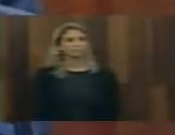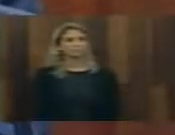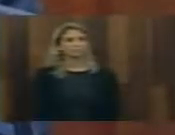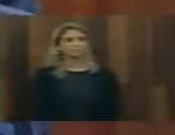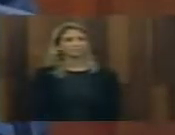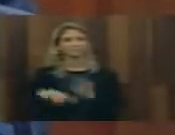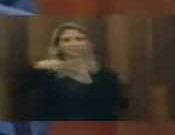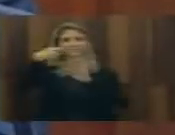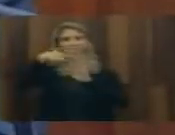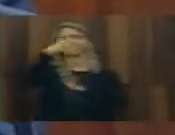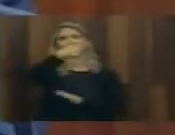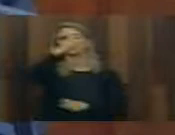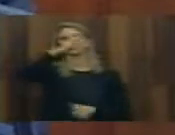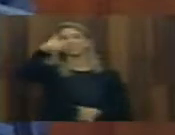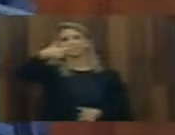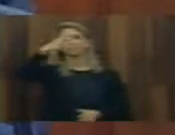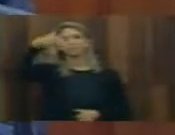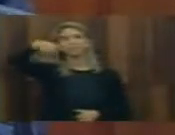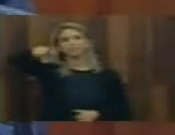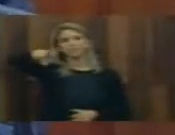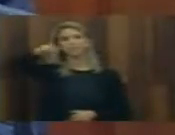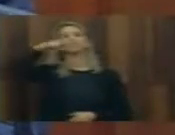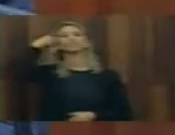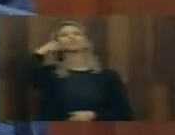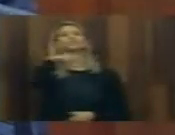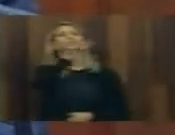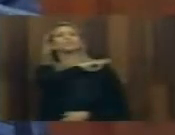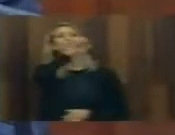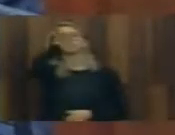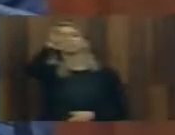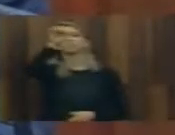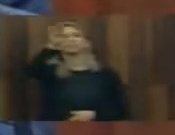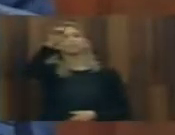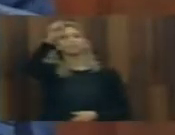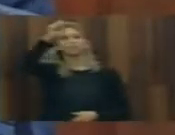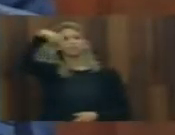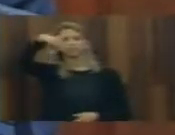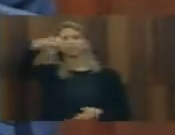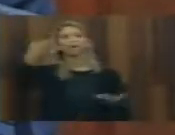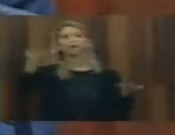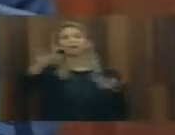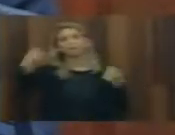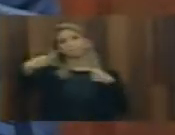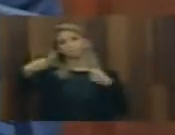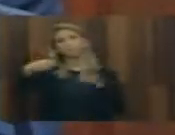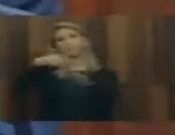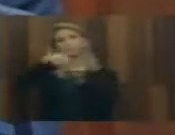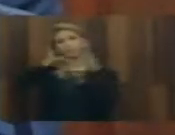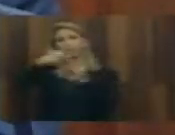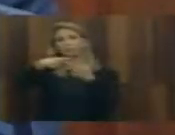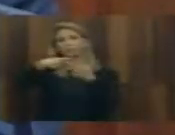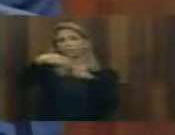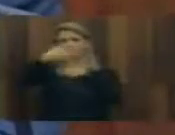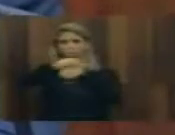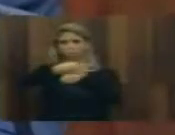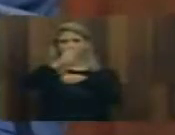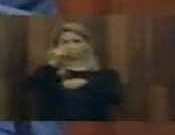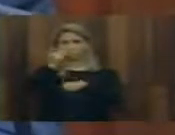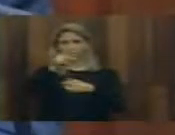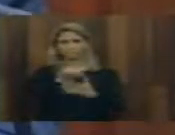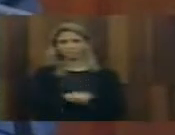Requerimento 252/19, promovente Jefferson Vidal, será retirado de pauta pela ausência do vereador.